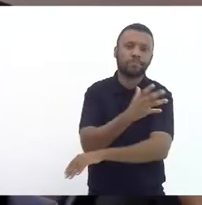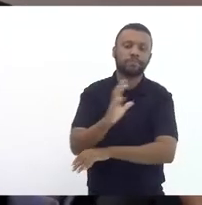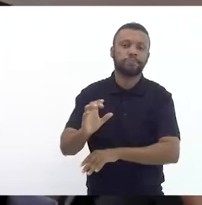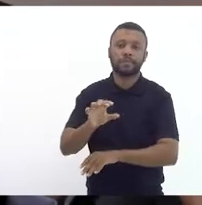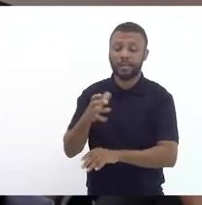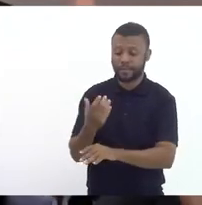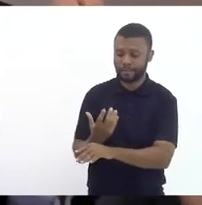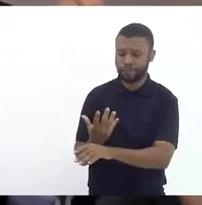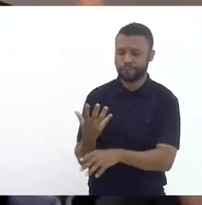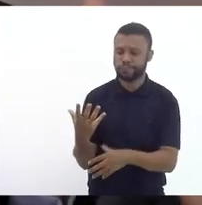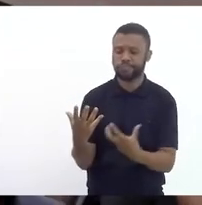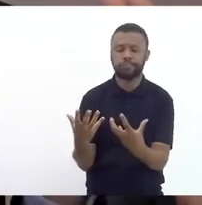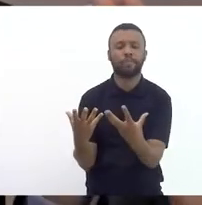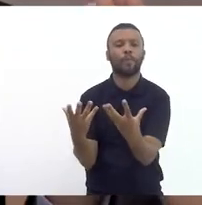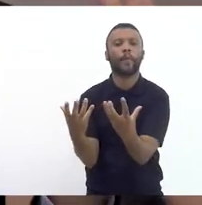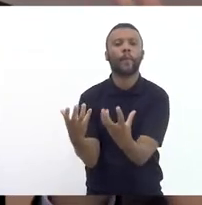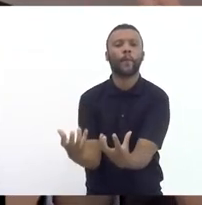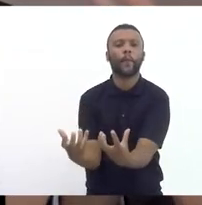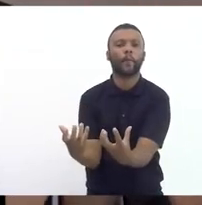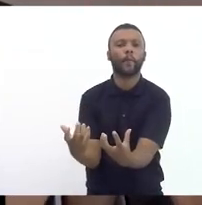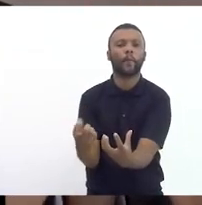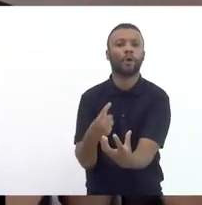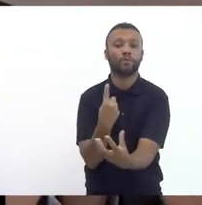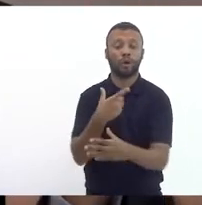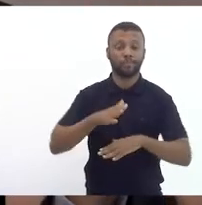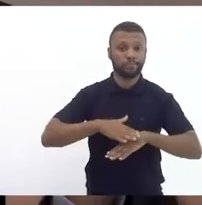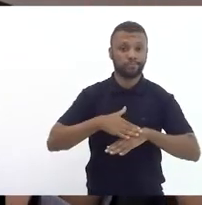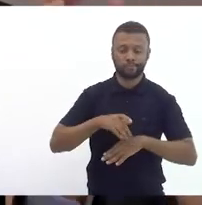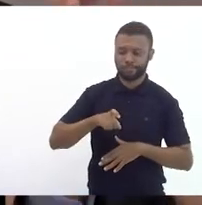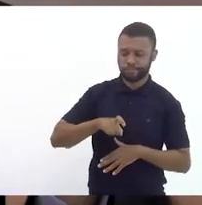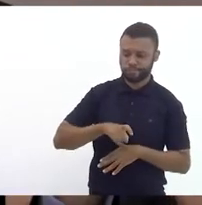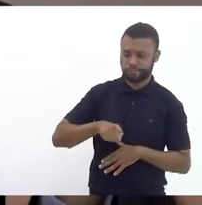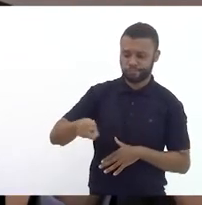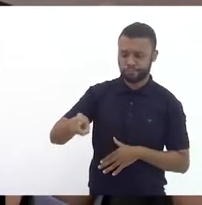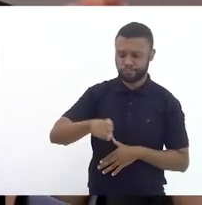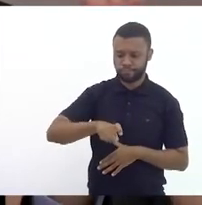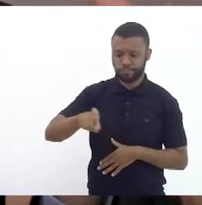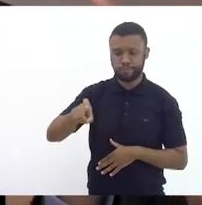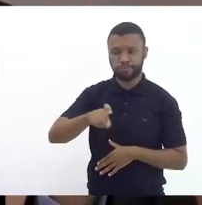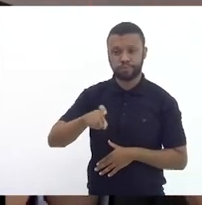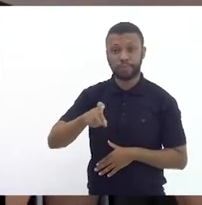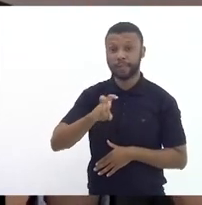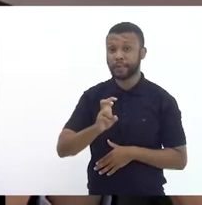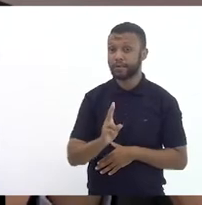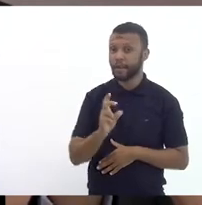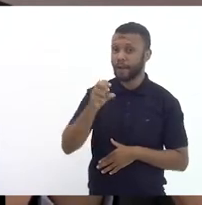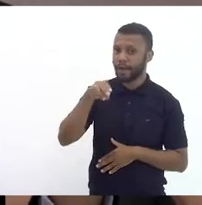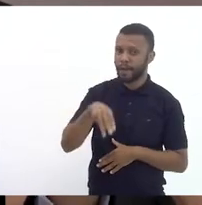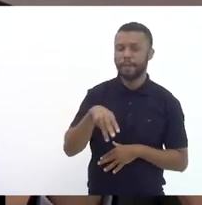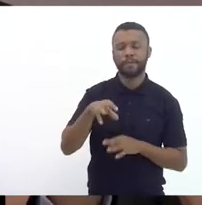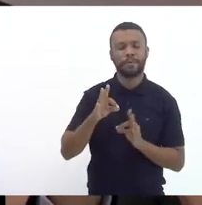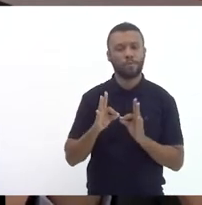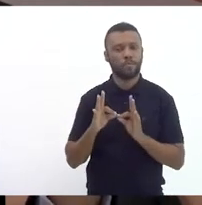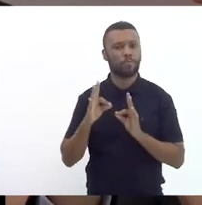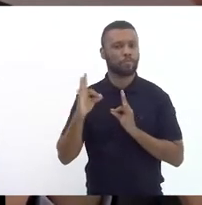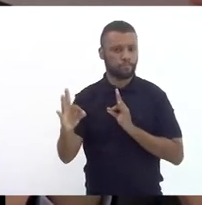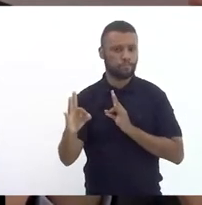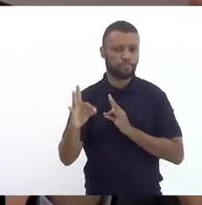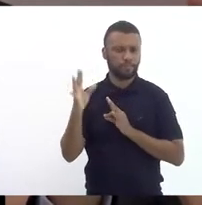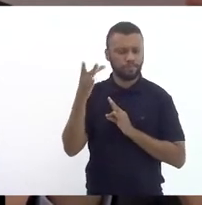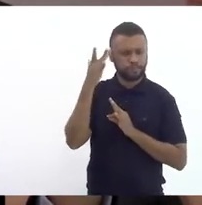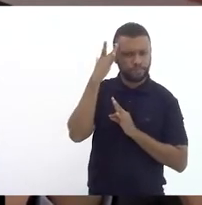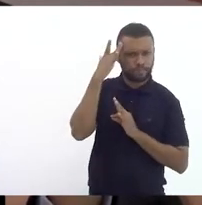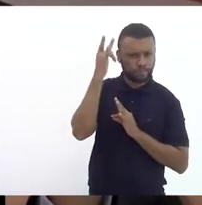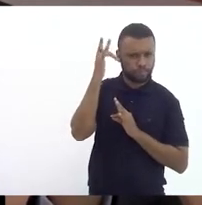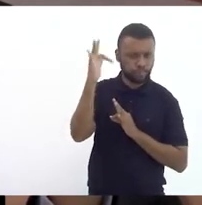vegetação. Nós aplicamos esse produto 5 km por dia. Agora já temos em aquisição um